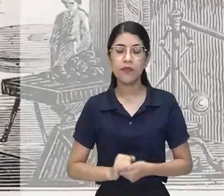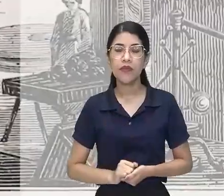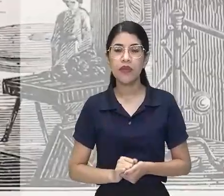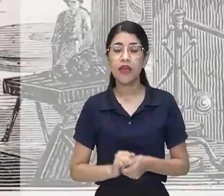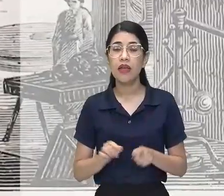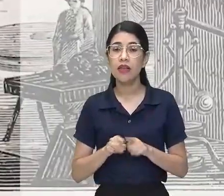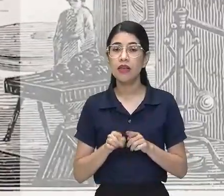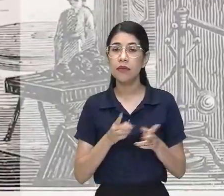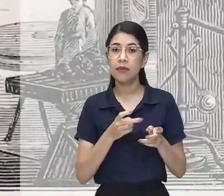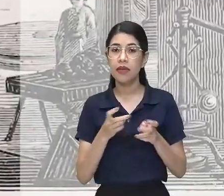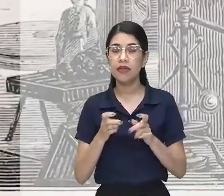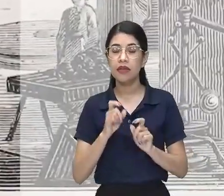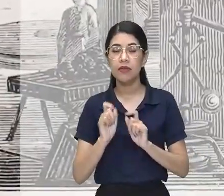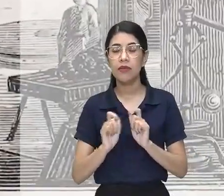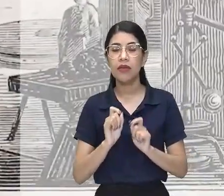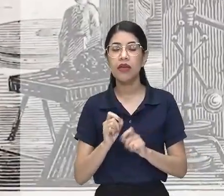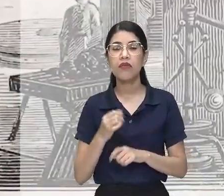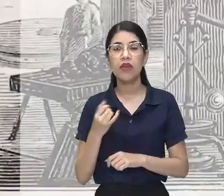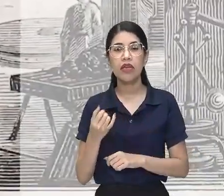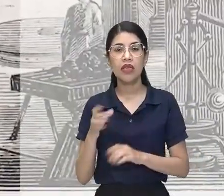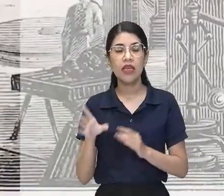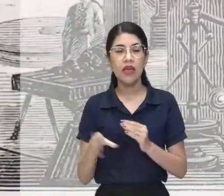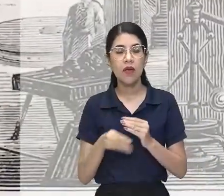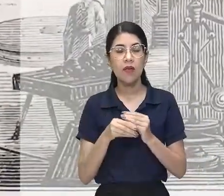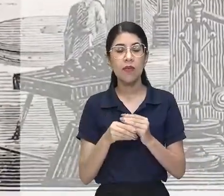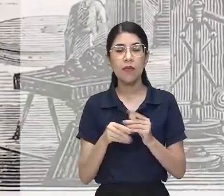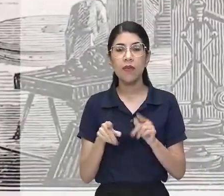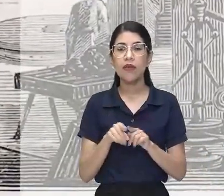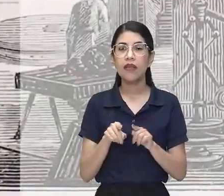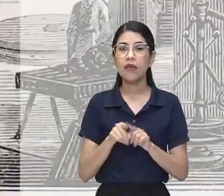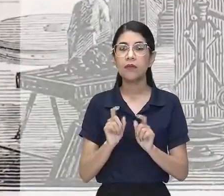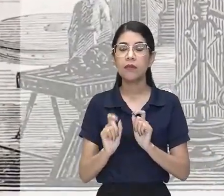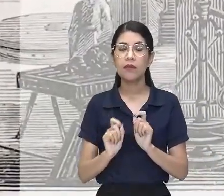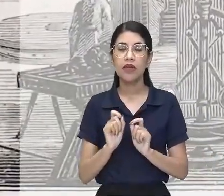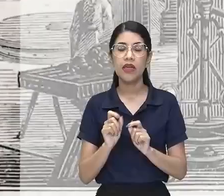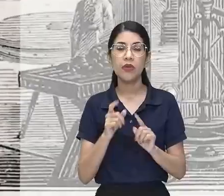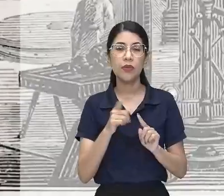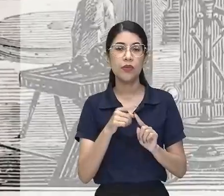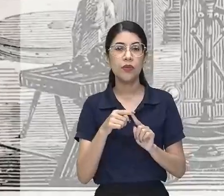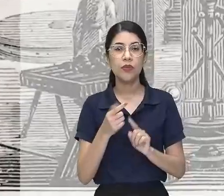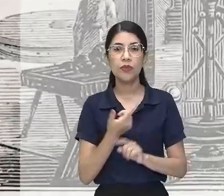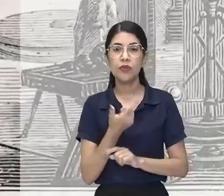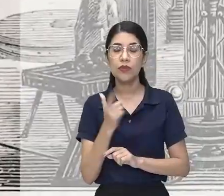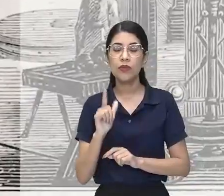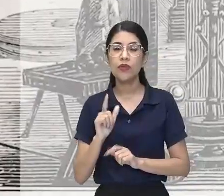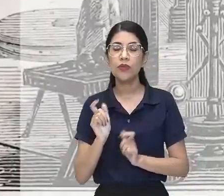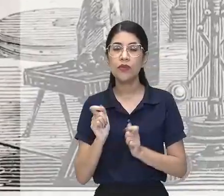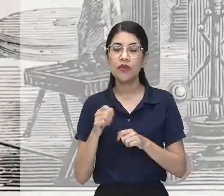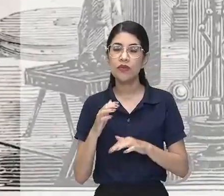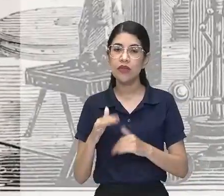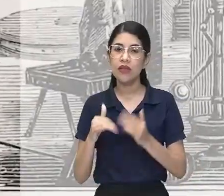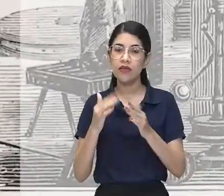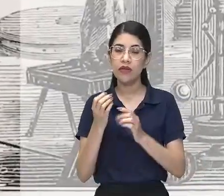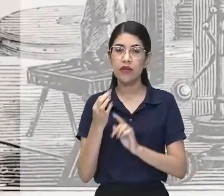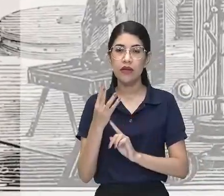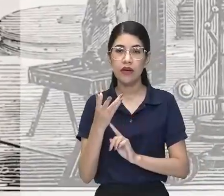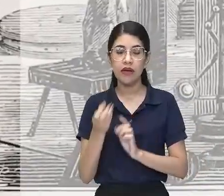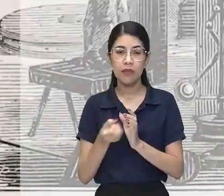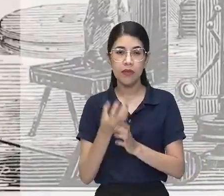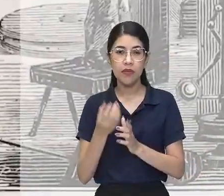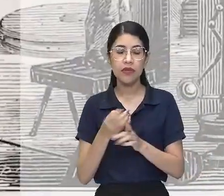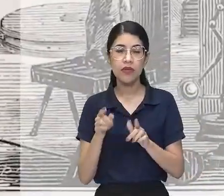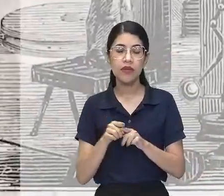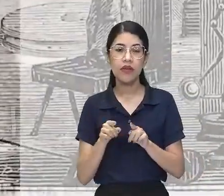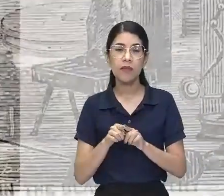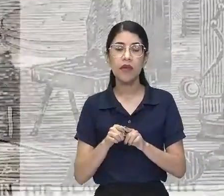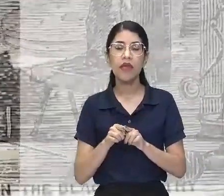vamos observar também que foram incorporadas outras formas de desenvolver essa produção em larga escala, em